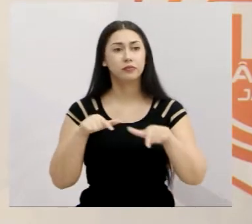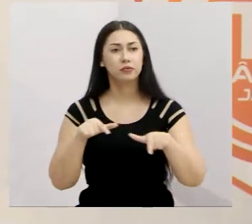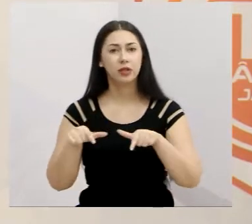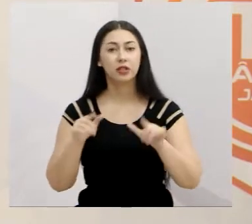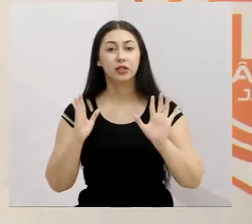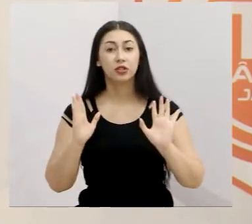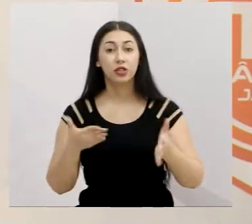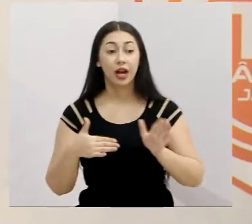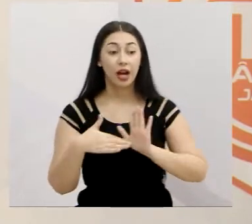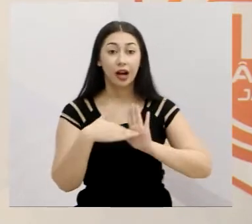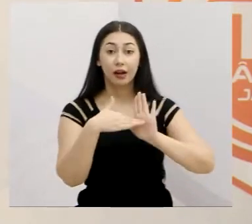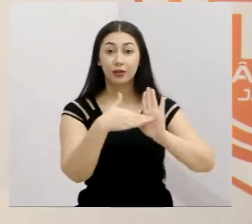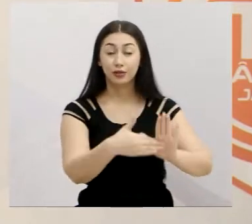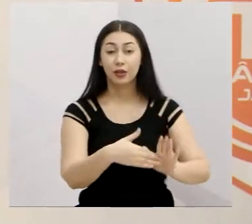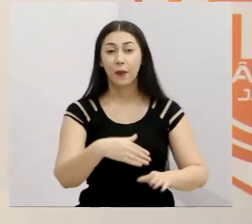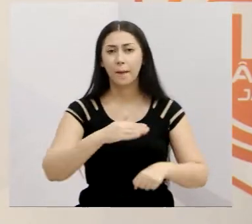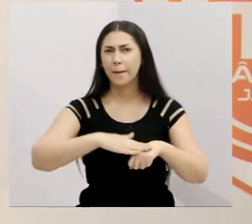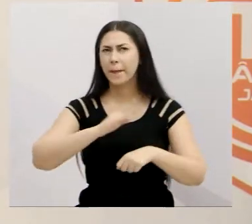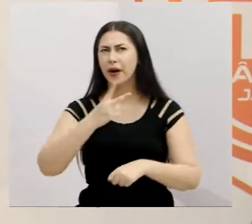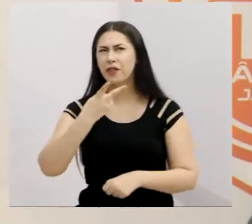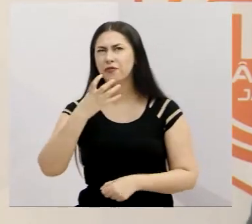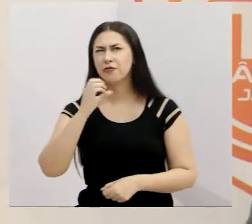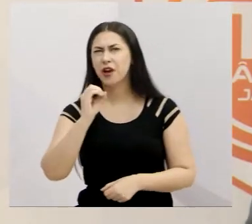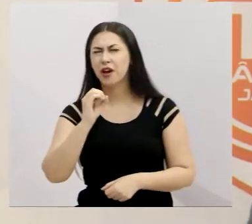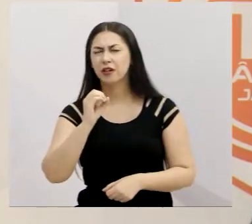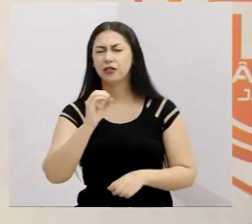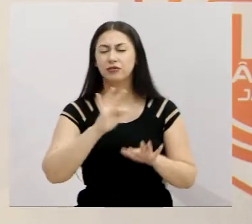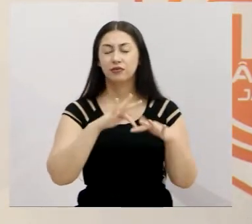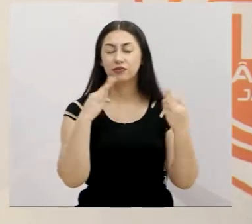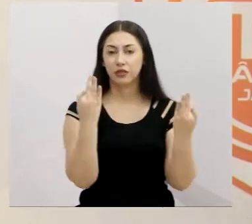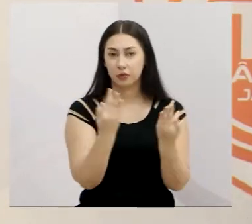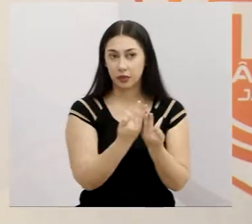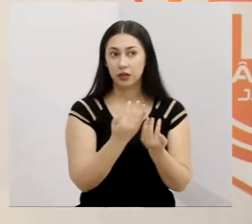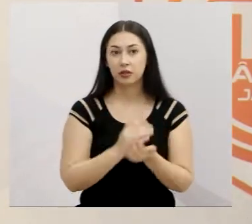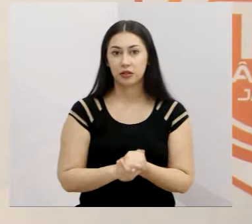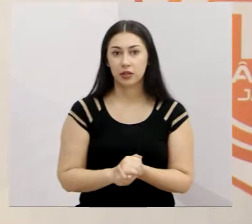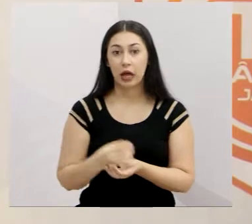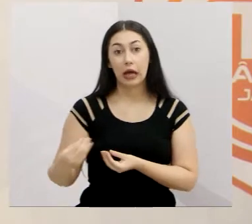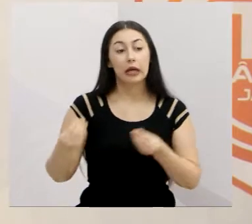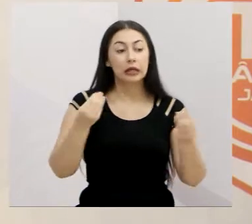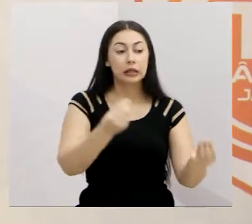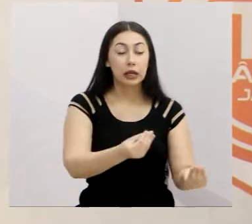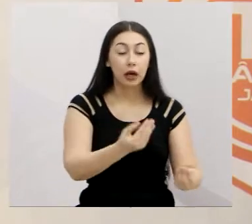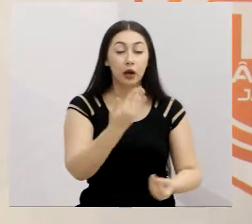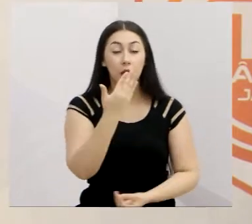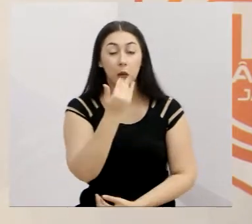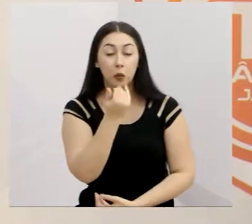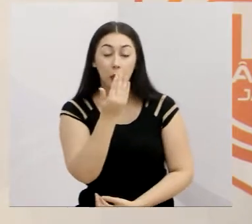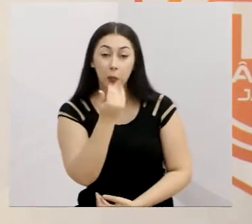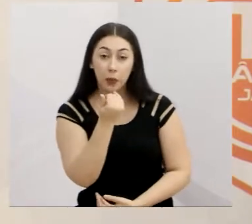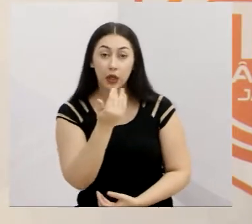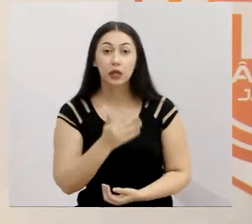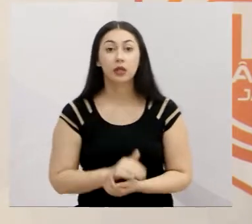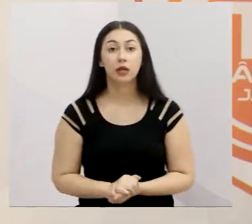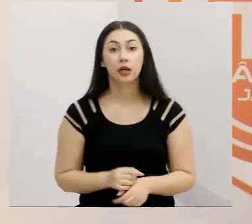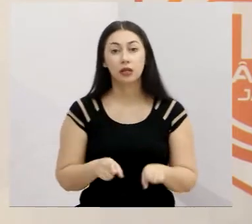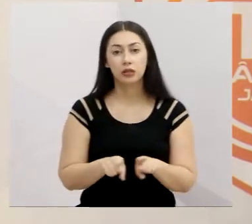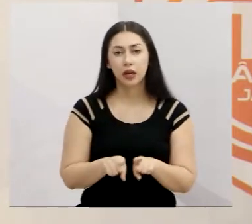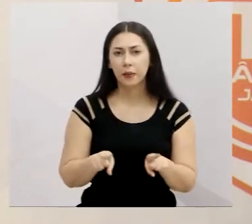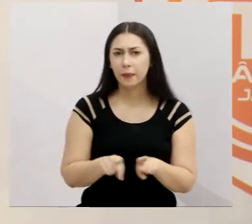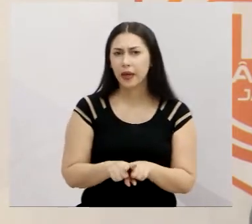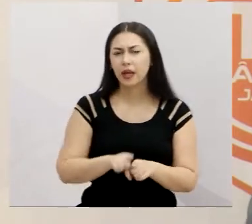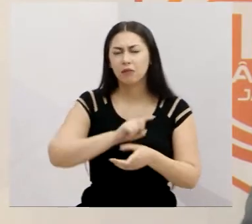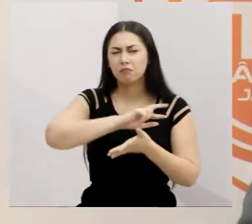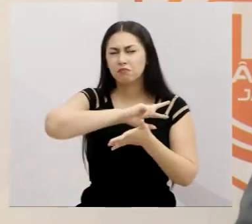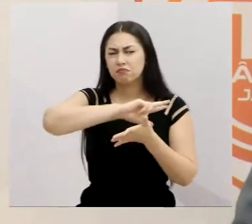já atendem mais de 20 famílias em Jacareí fornecimento de cestas básicas fornecimento de fraldas